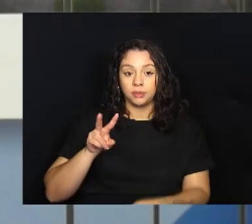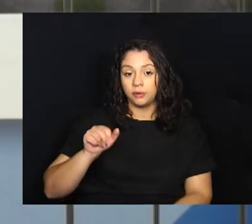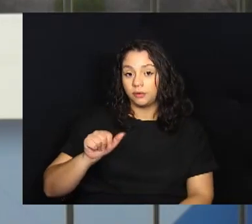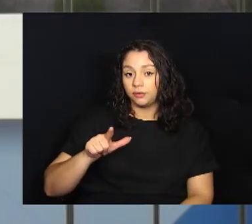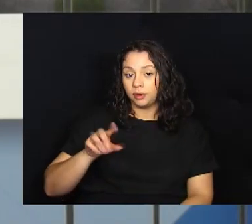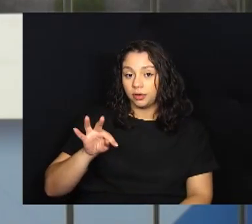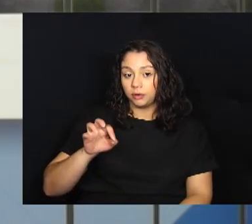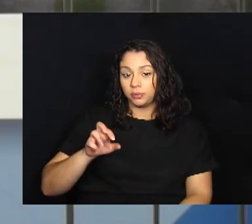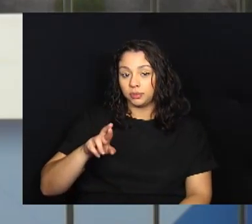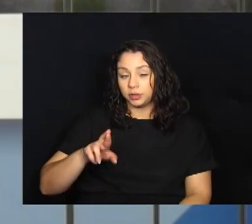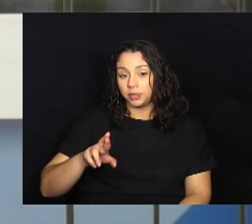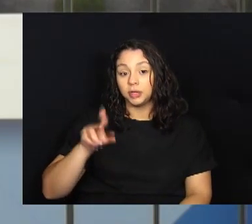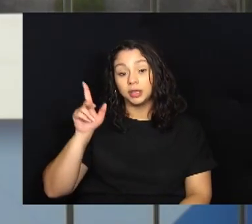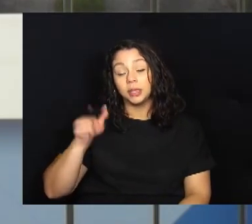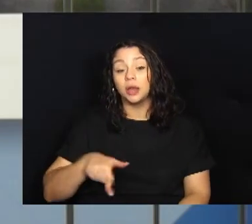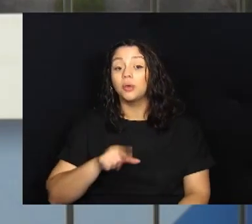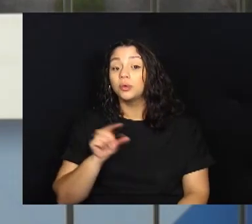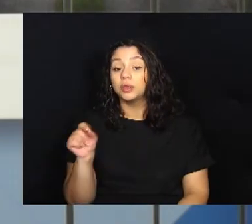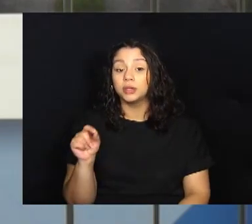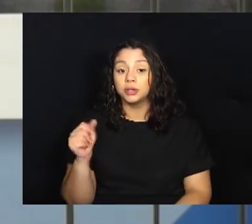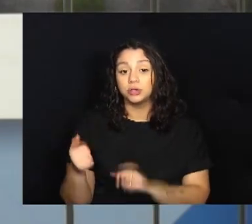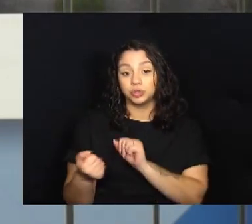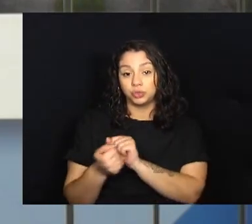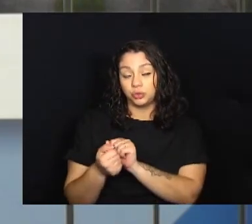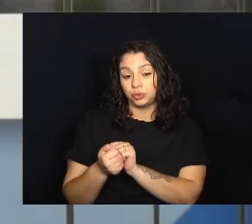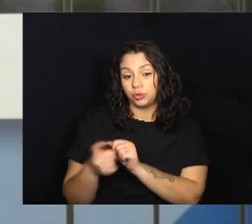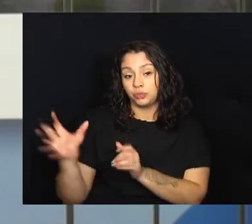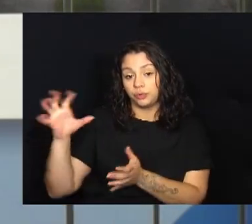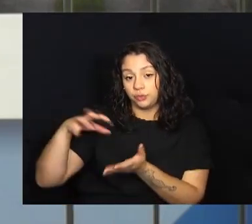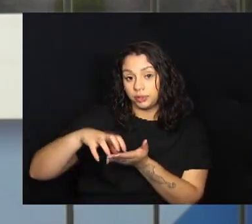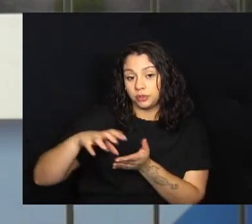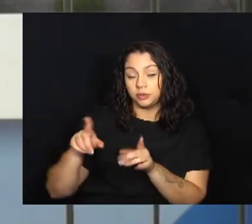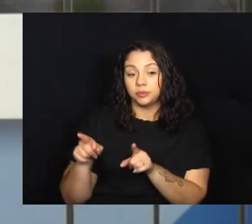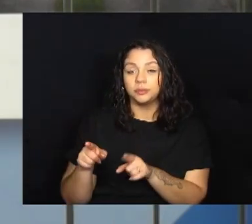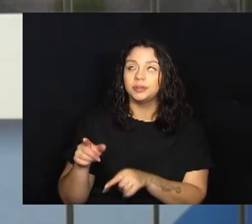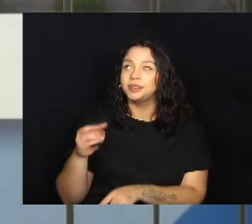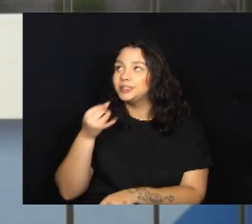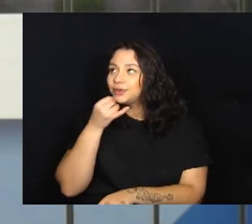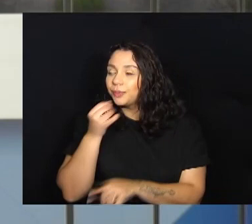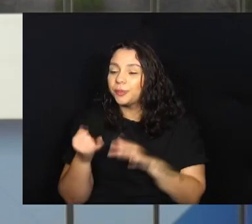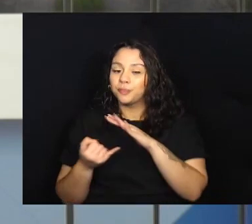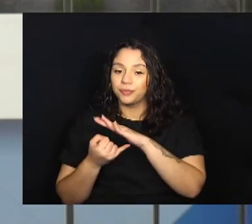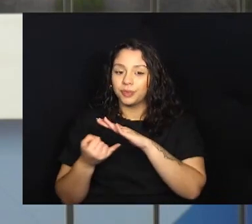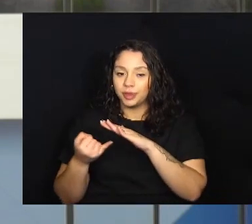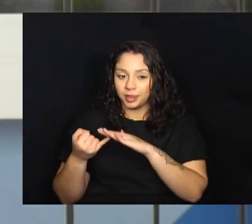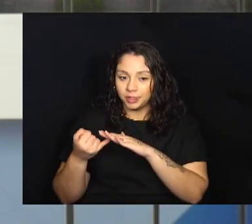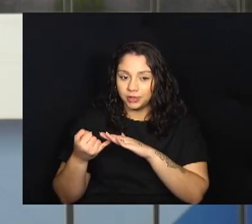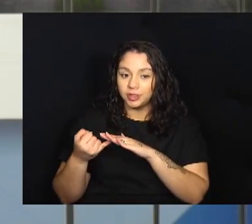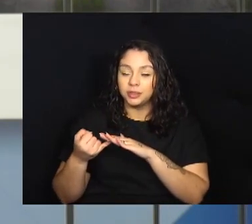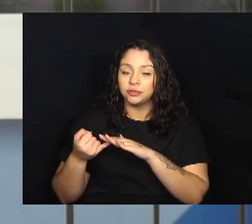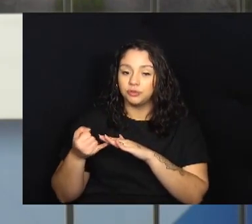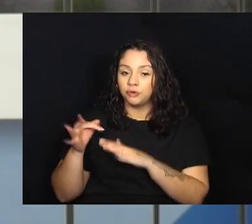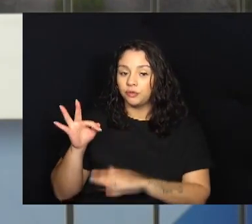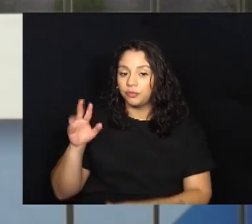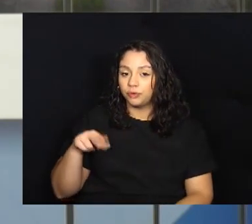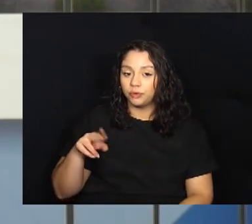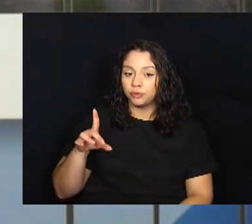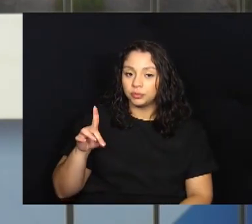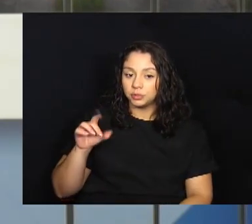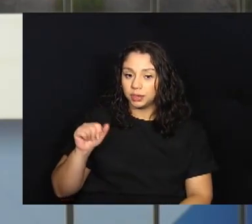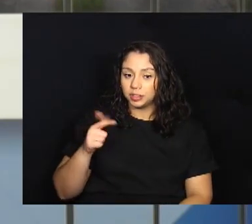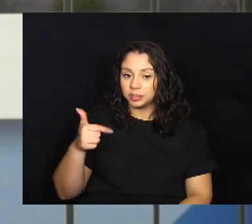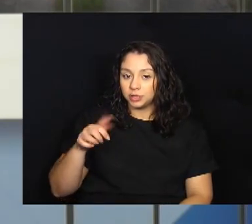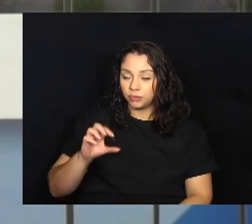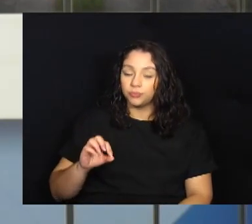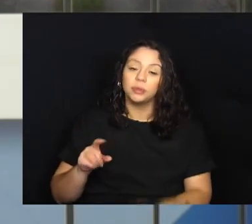o instituto com a Fundação Walter Lezer e com o Instituto Walter Lezer e com a Fundacentro. Nós temos